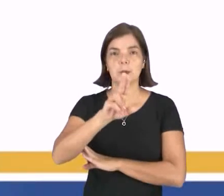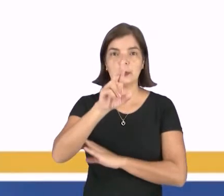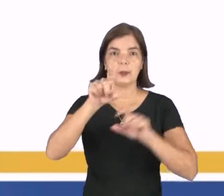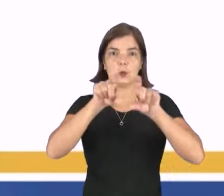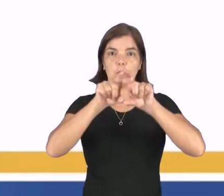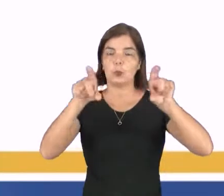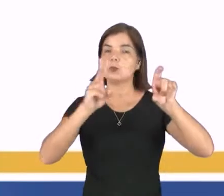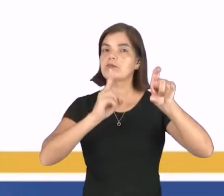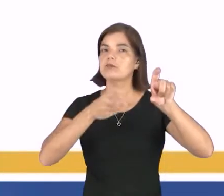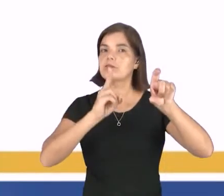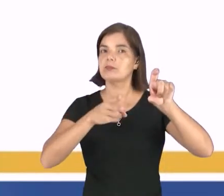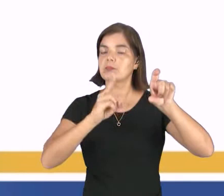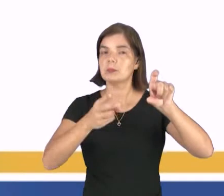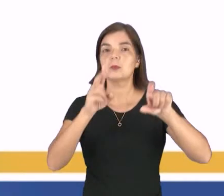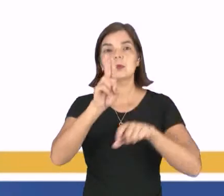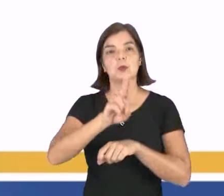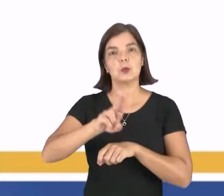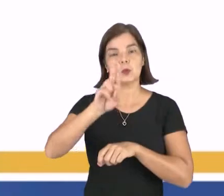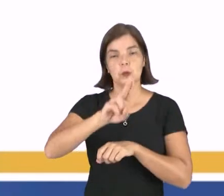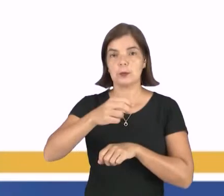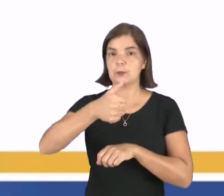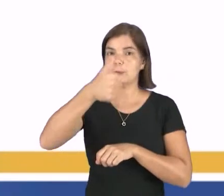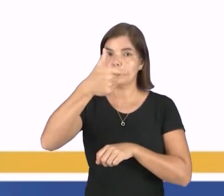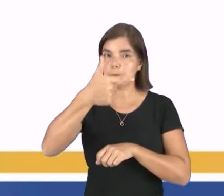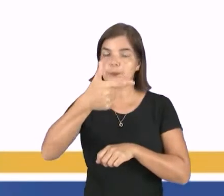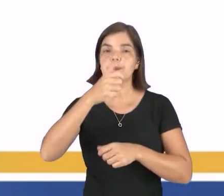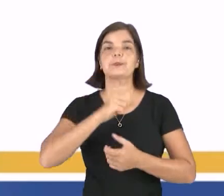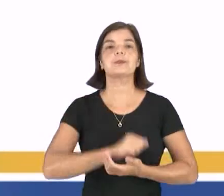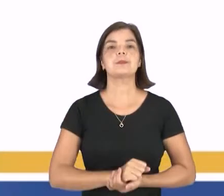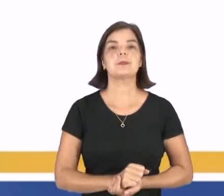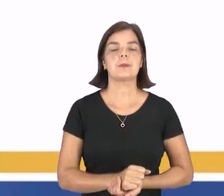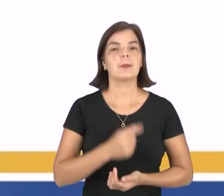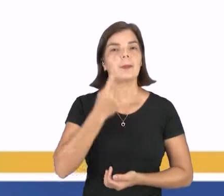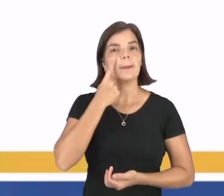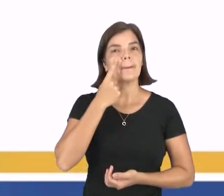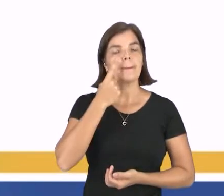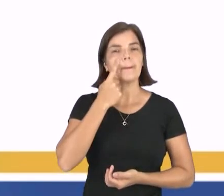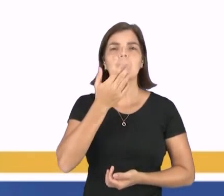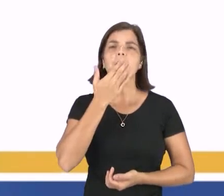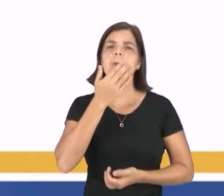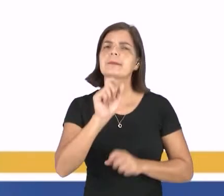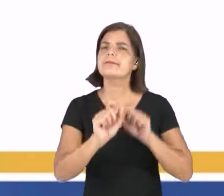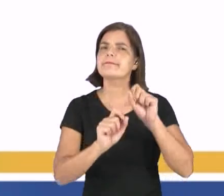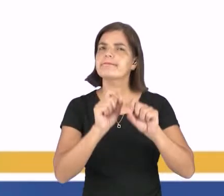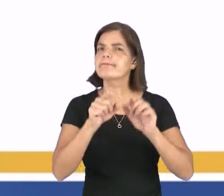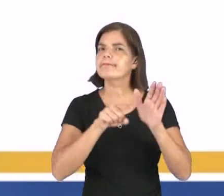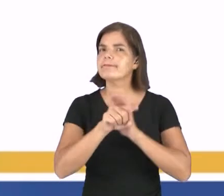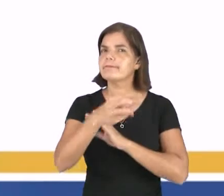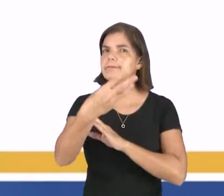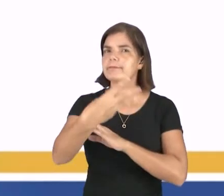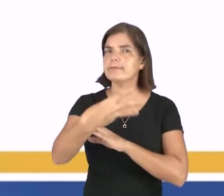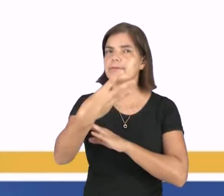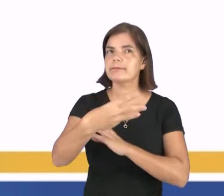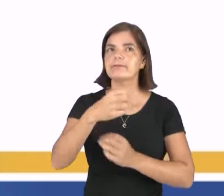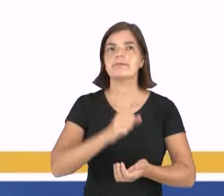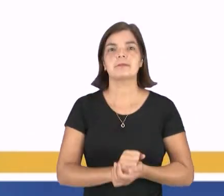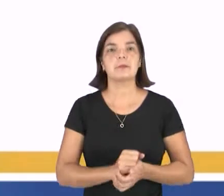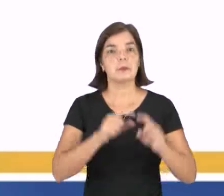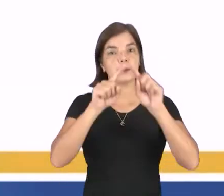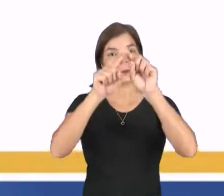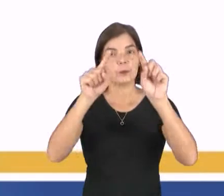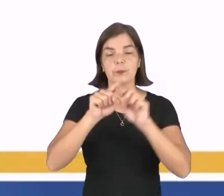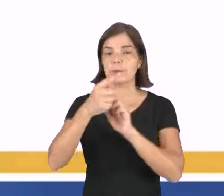mesma tirinha que nós utilizamos Nas questões um e dois vamos lá o que que pede aqui a questão 3 no segundo